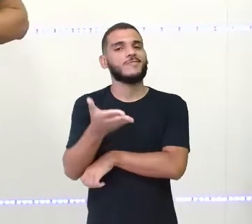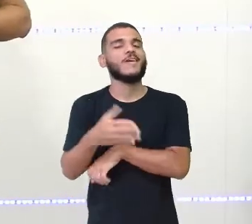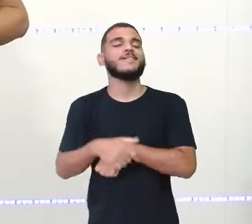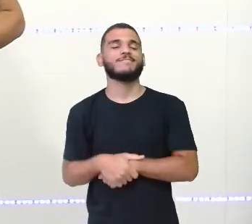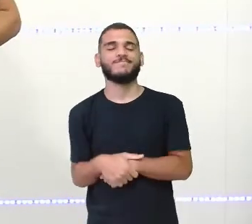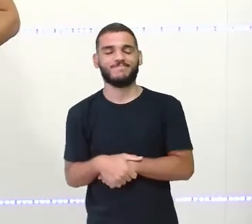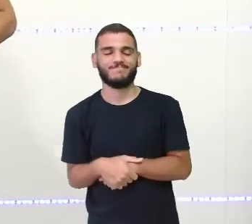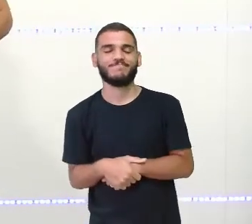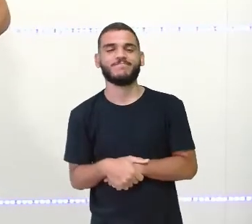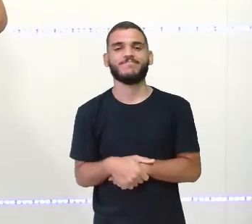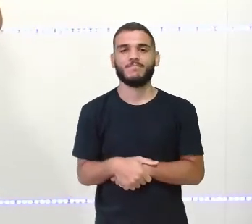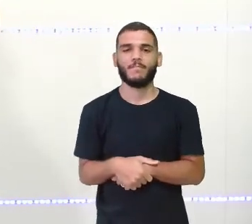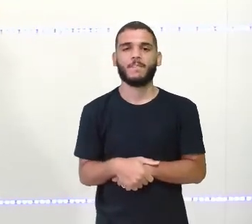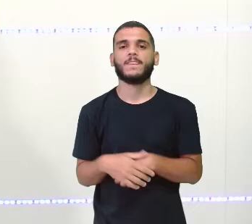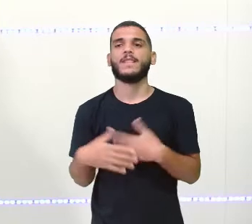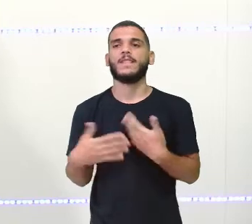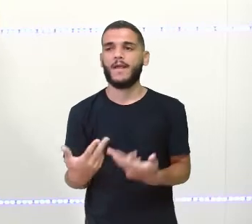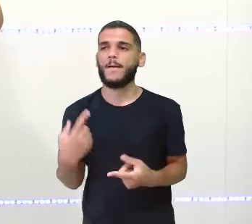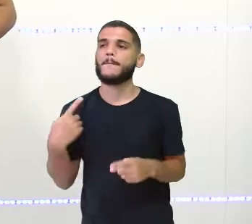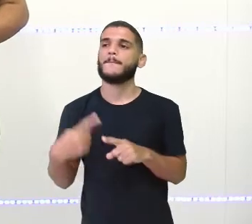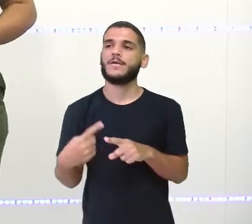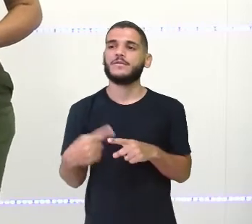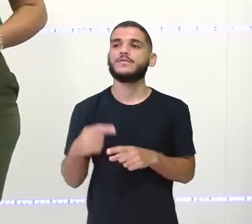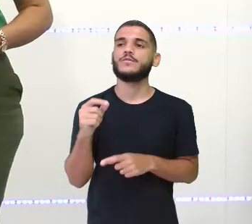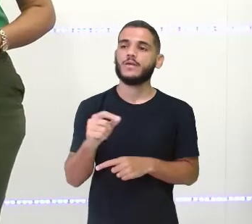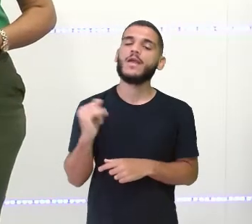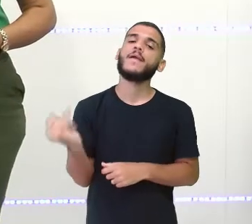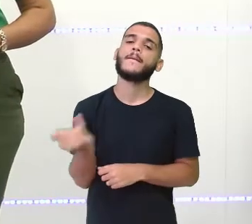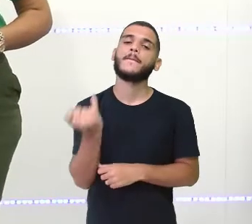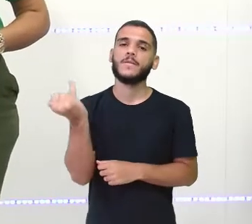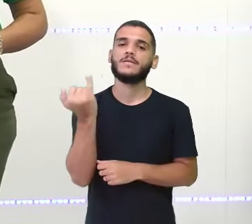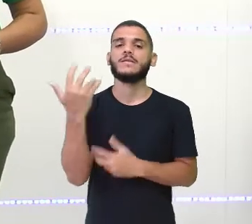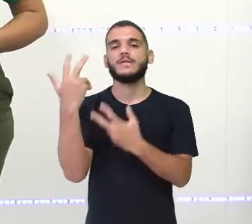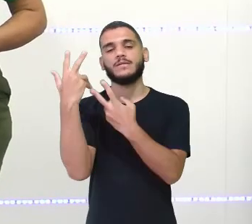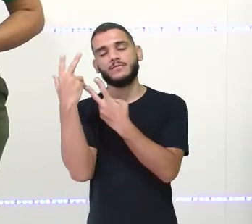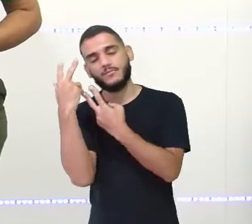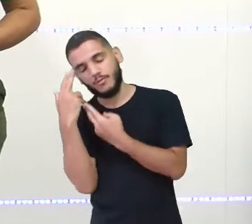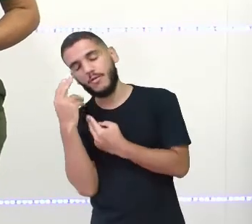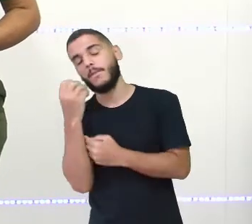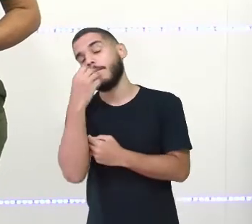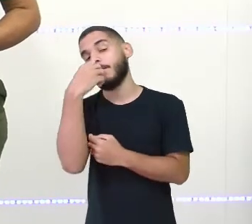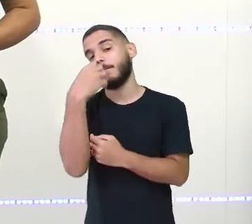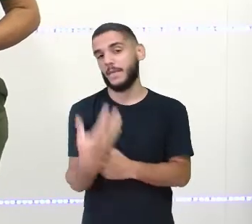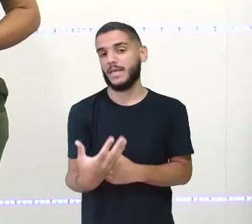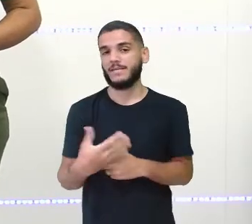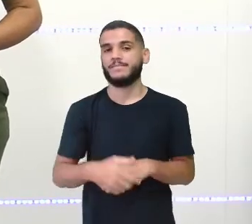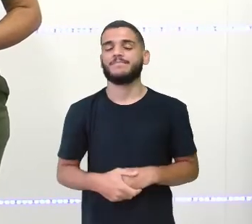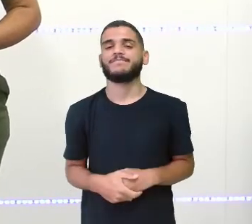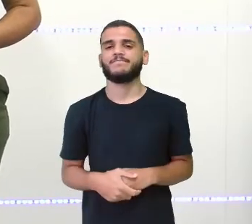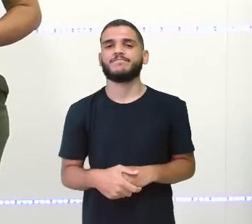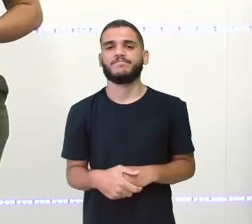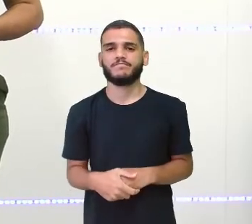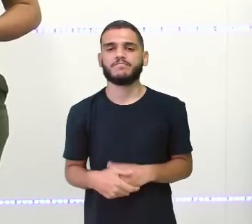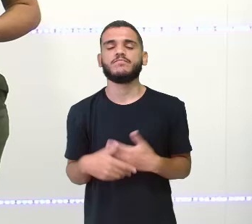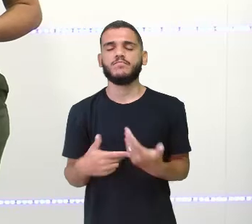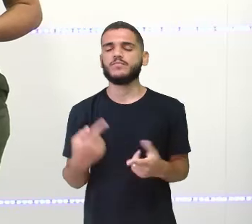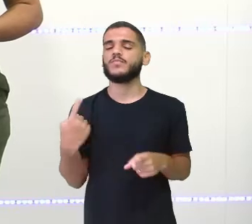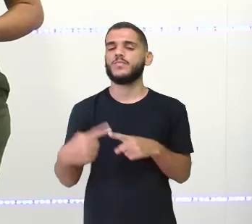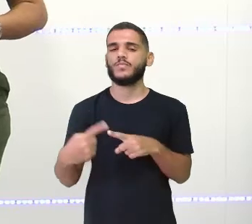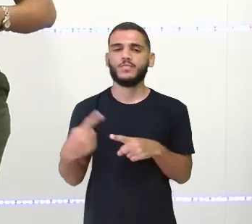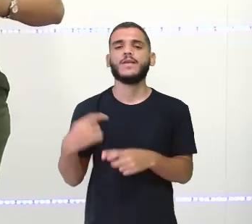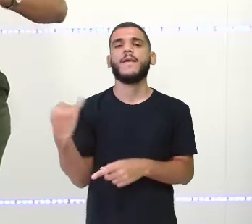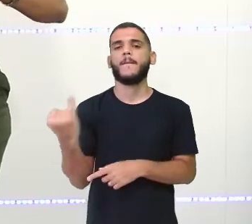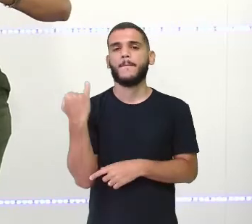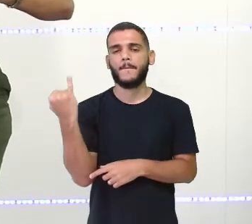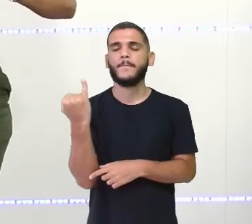dá 30 anos. Por isso que é tão importante dormirmos bem, tá, gente? É muito